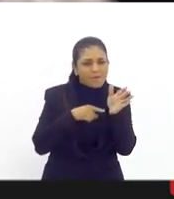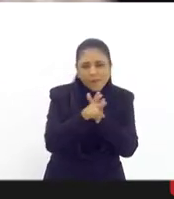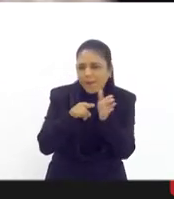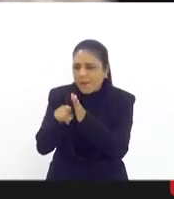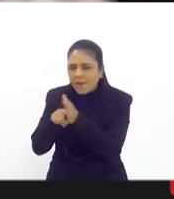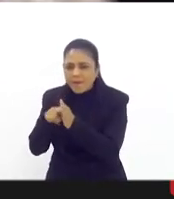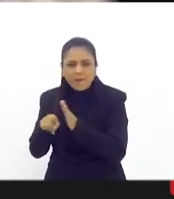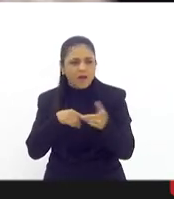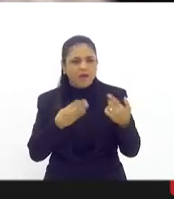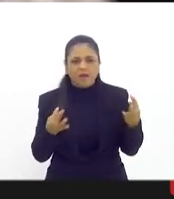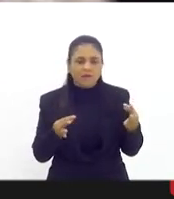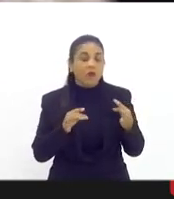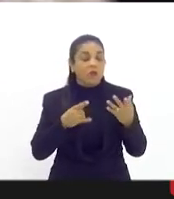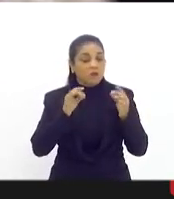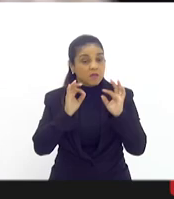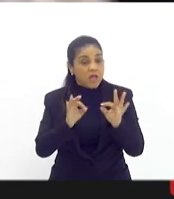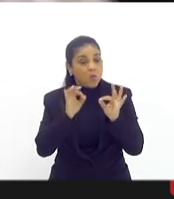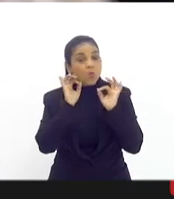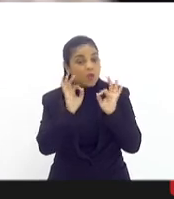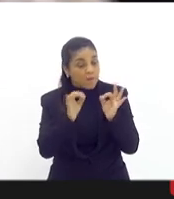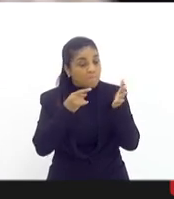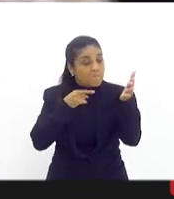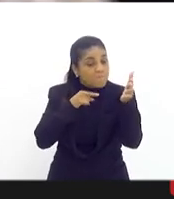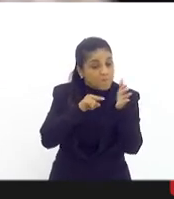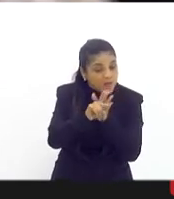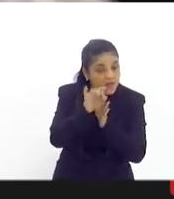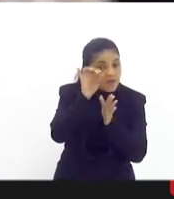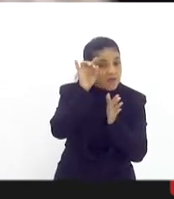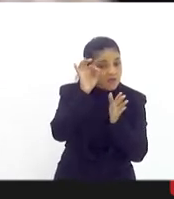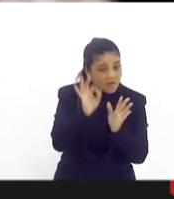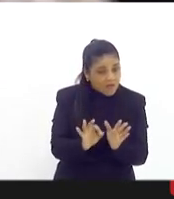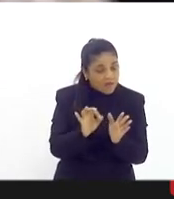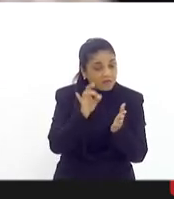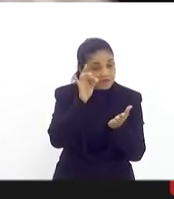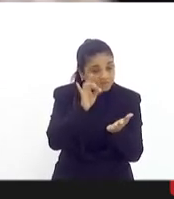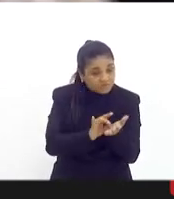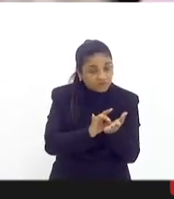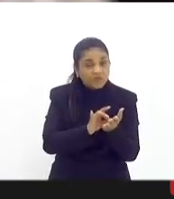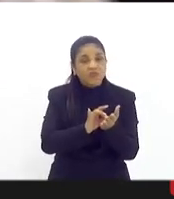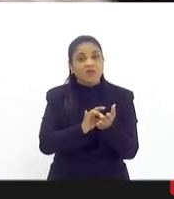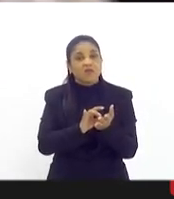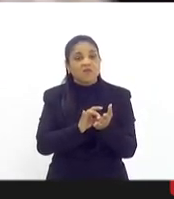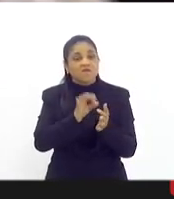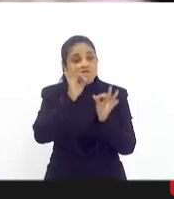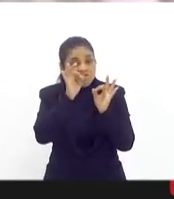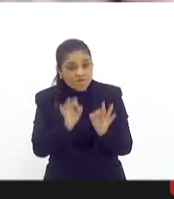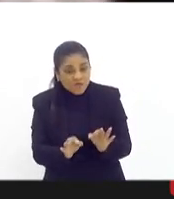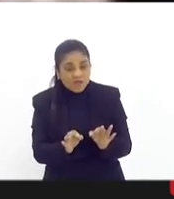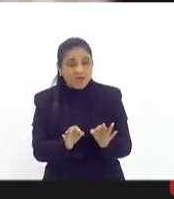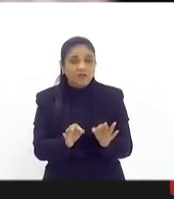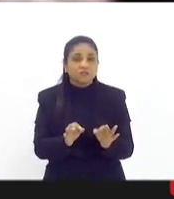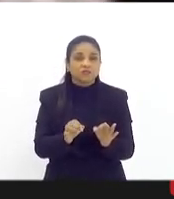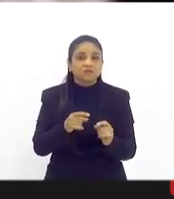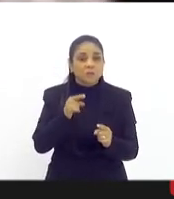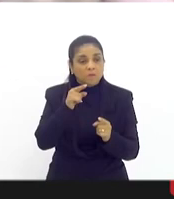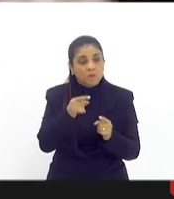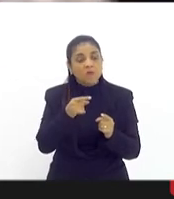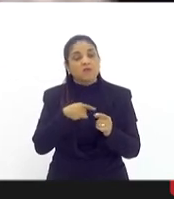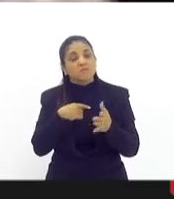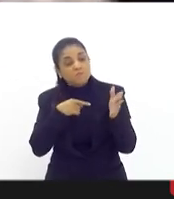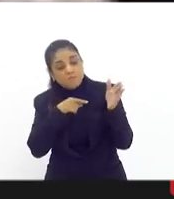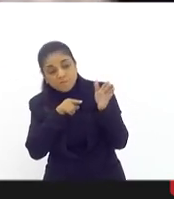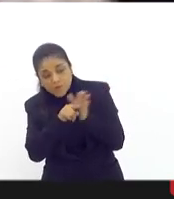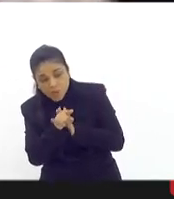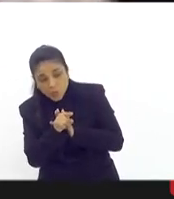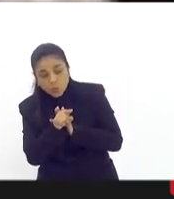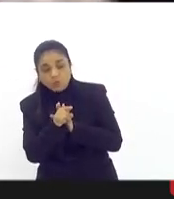esse o objetivo. É questionar e verificar. Se a gente cria na cabeça, culturalmente, de todo mundo a lembrar, questiona e